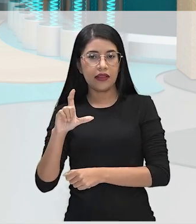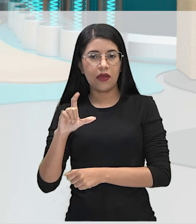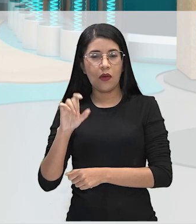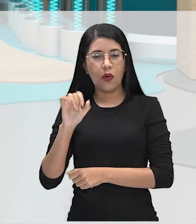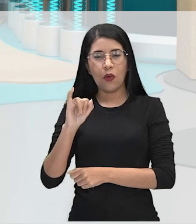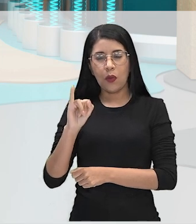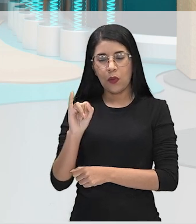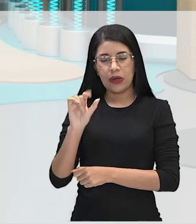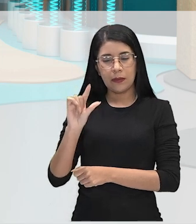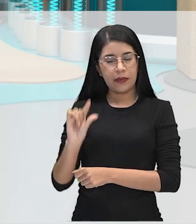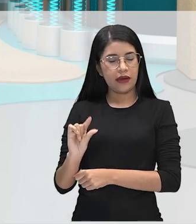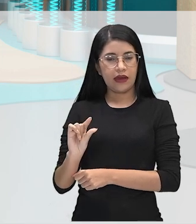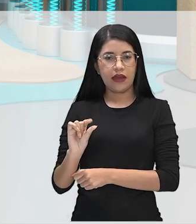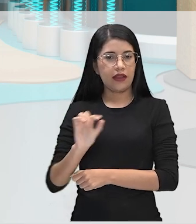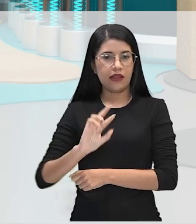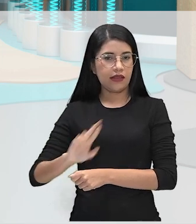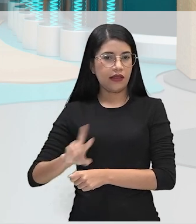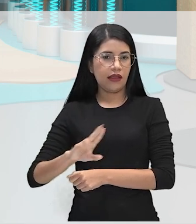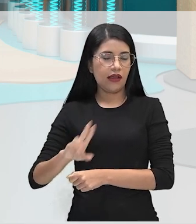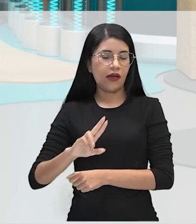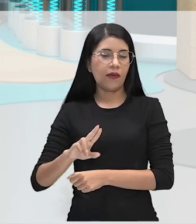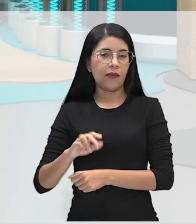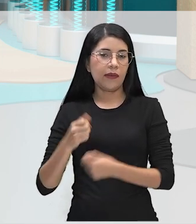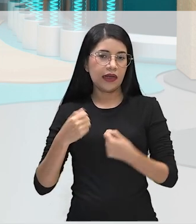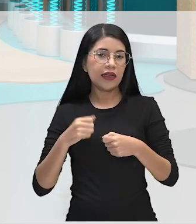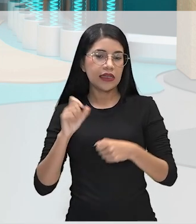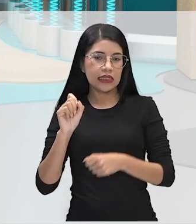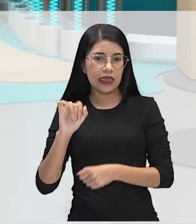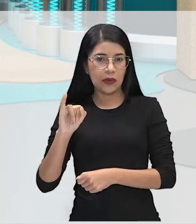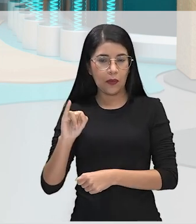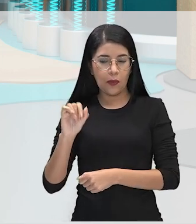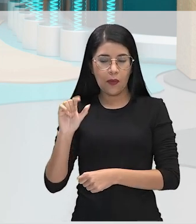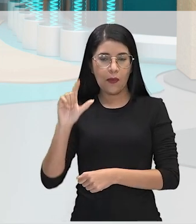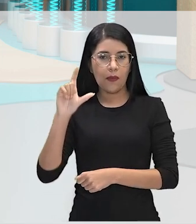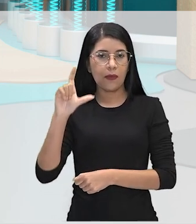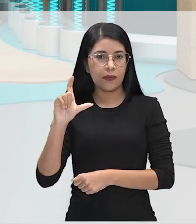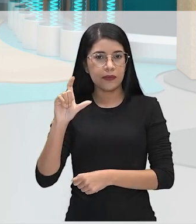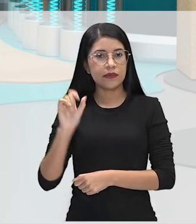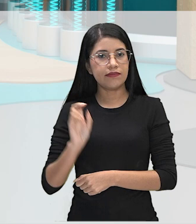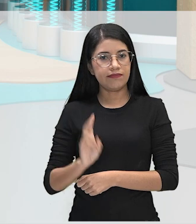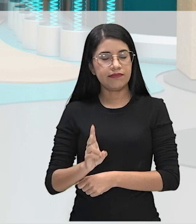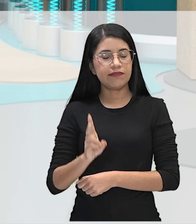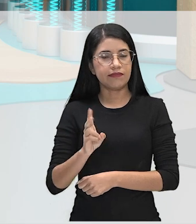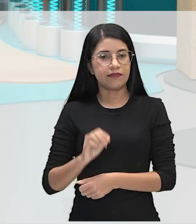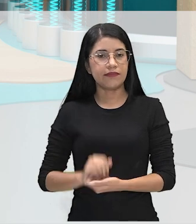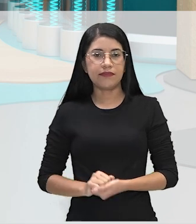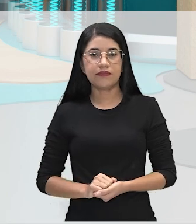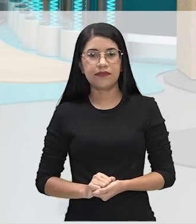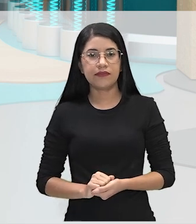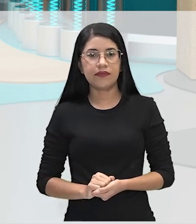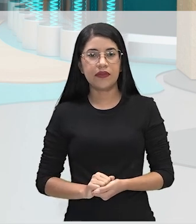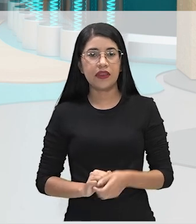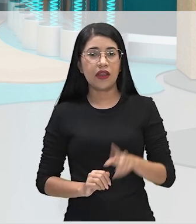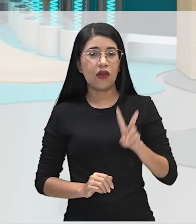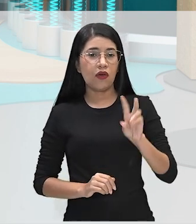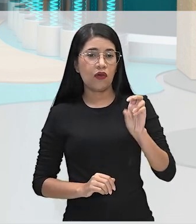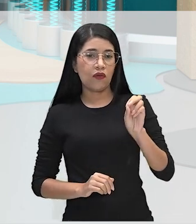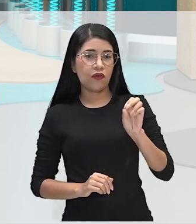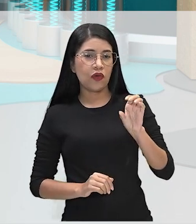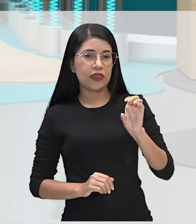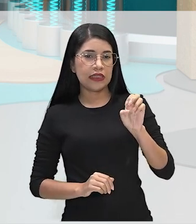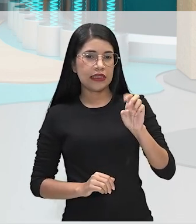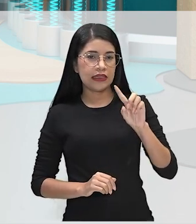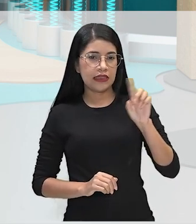eu estudo com letra minúscula em inglês, não, tá? I maiúsculo, sempre. Você é